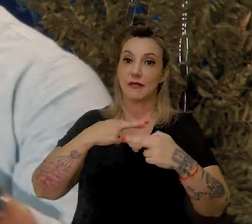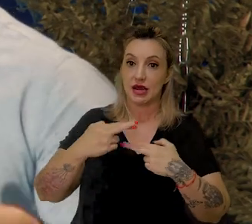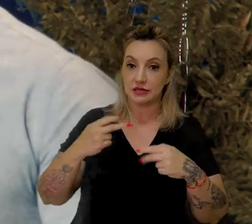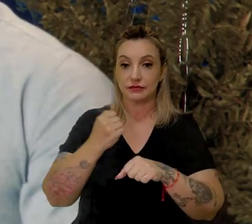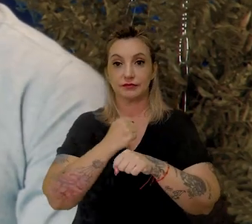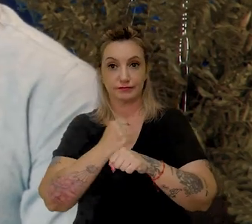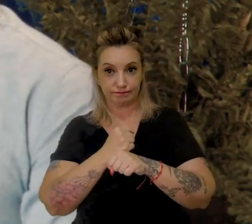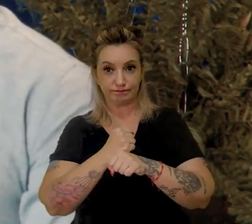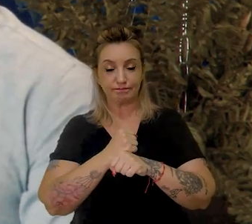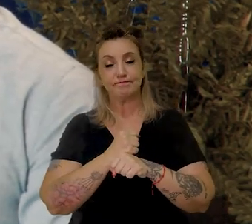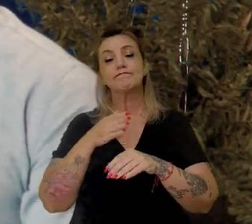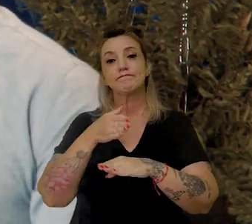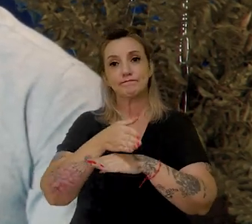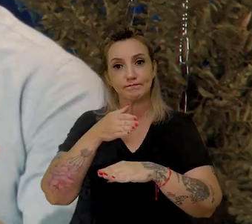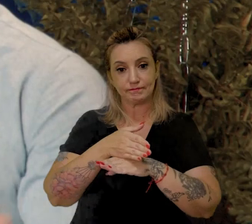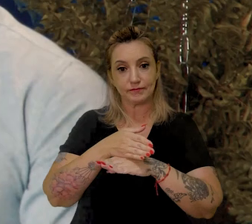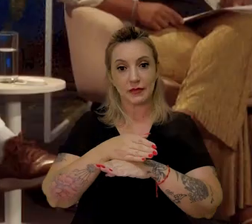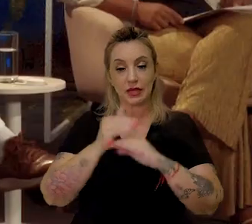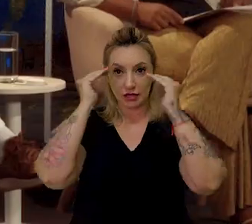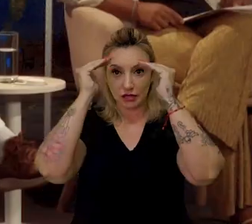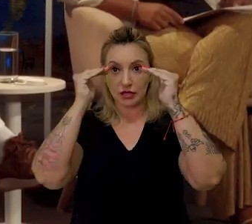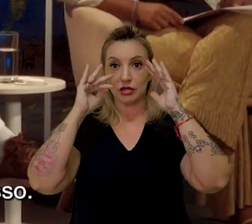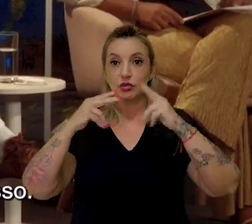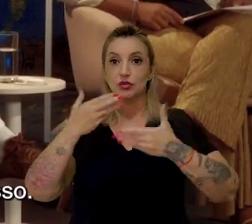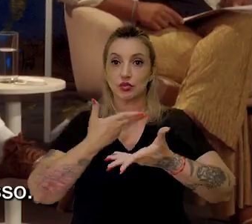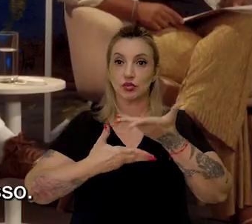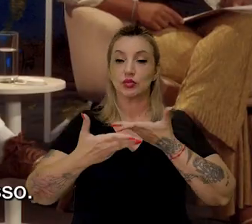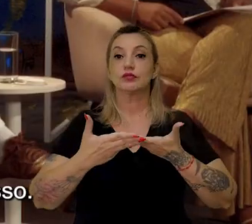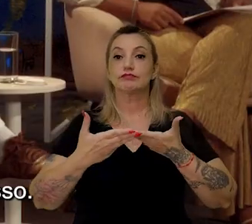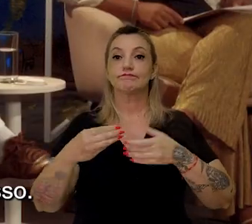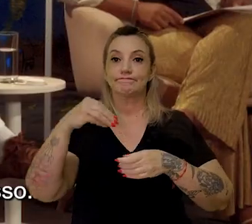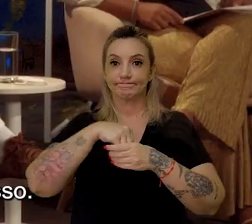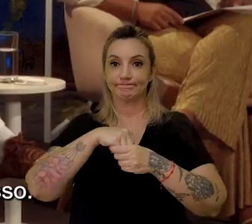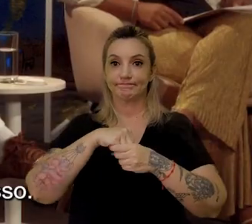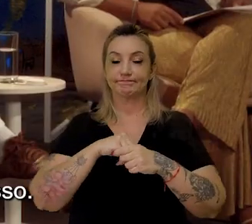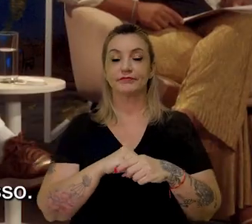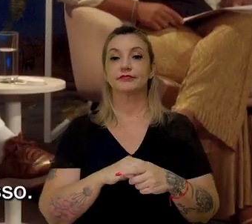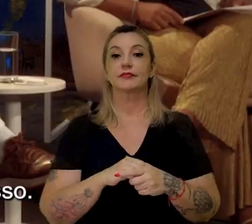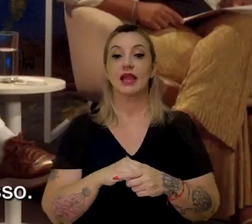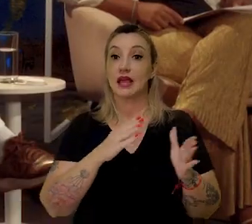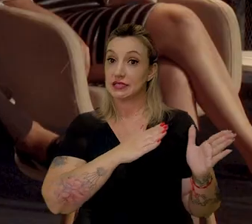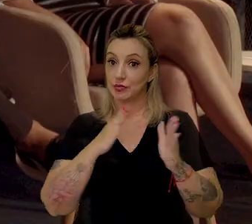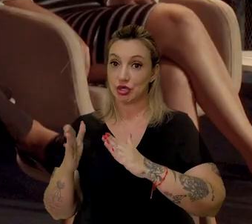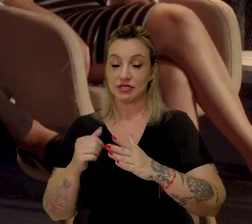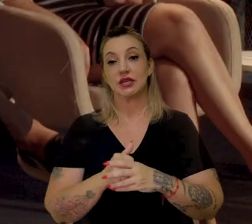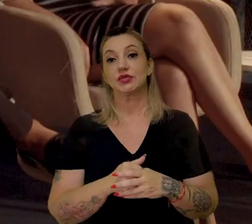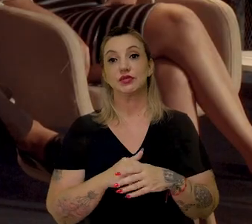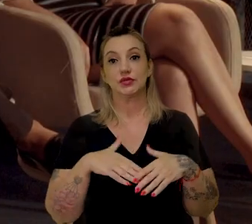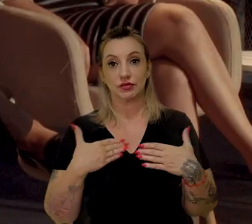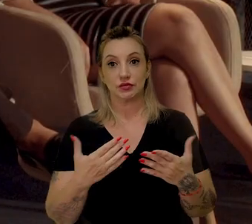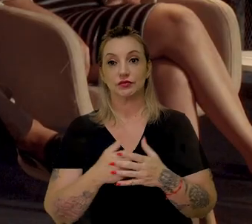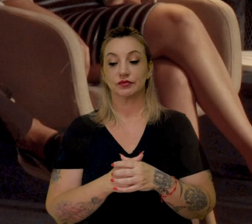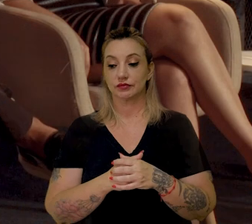os processos de participação e escuta com todas as as as partes que devem ser envolvidas nesse processo então é